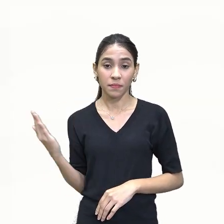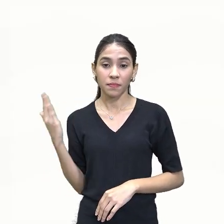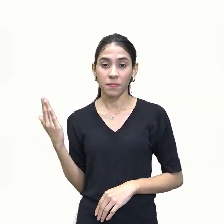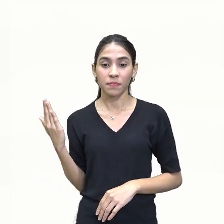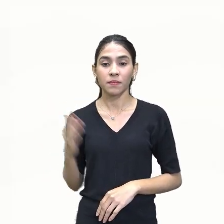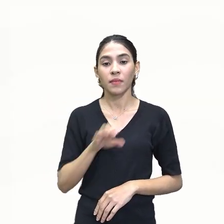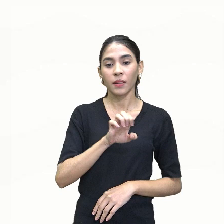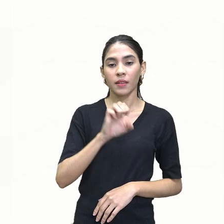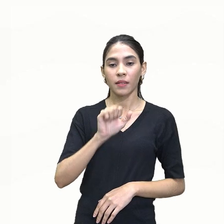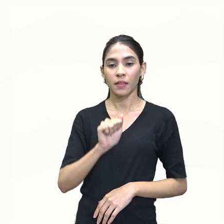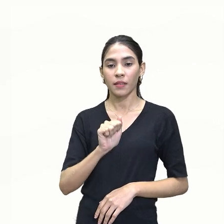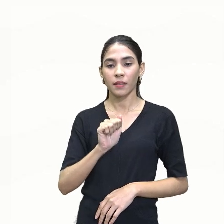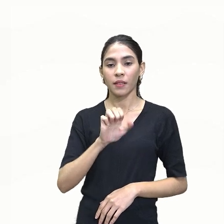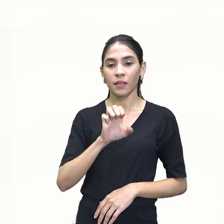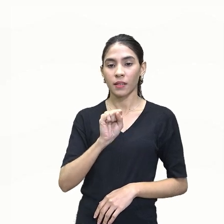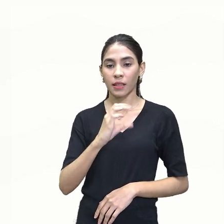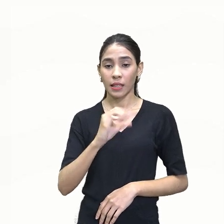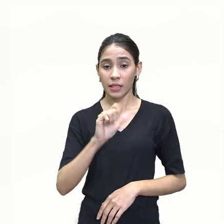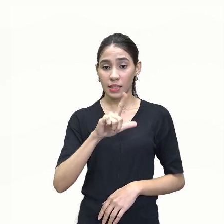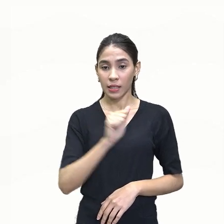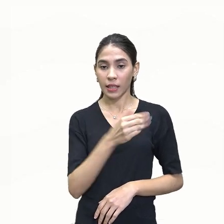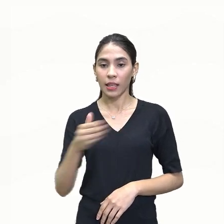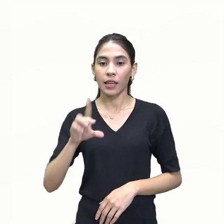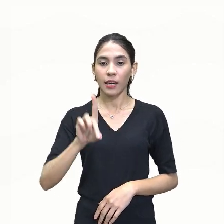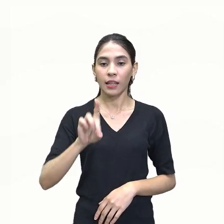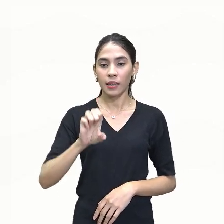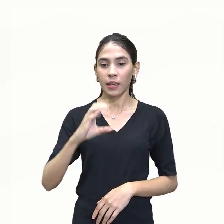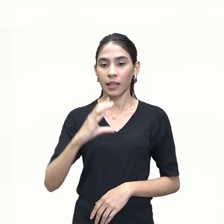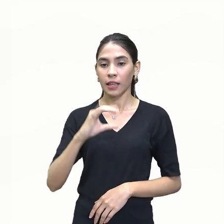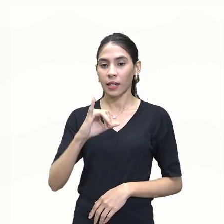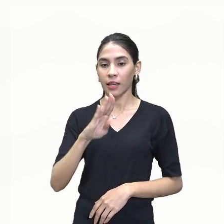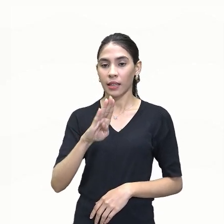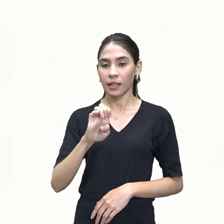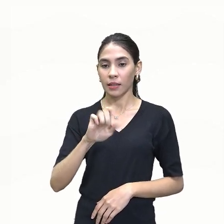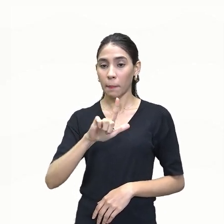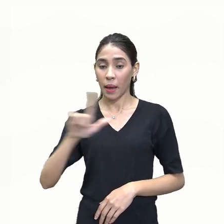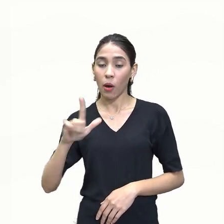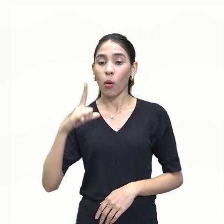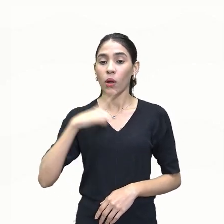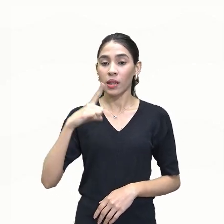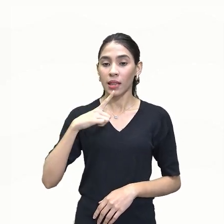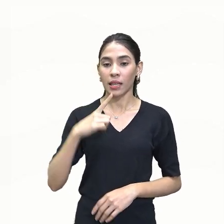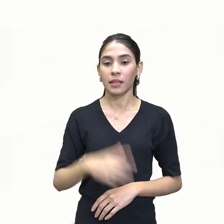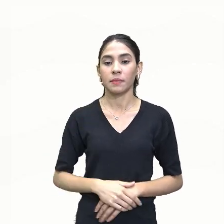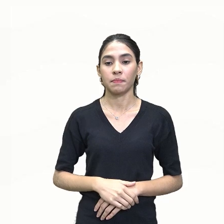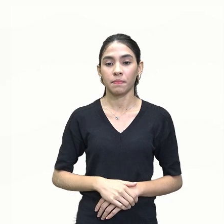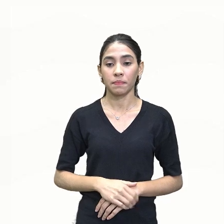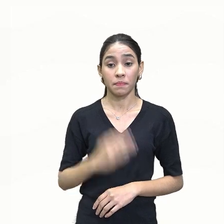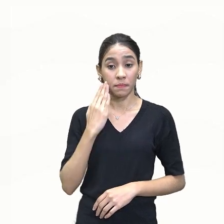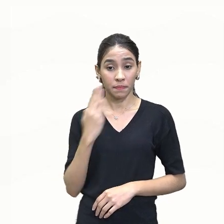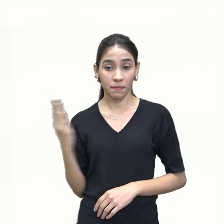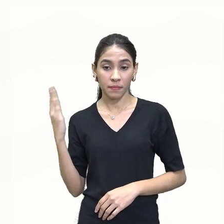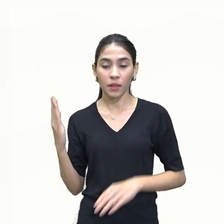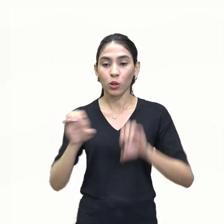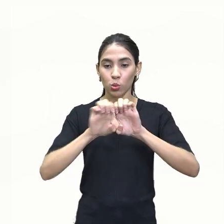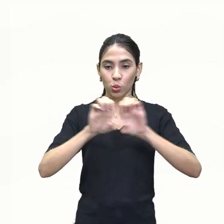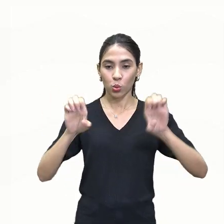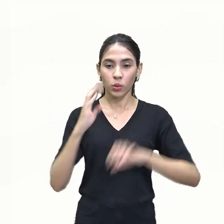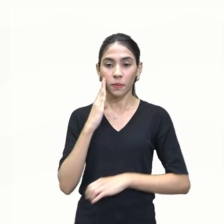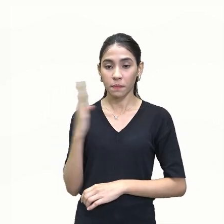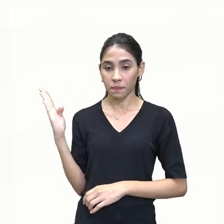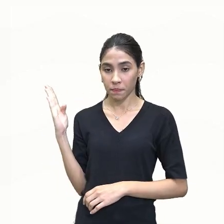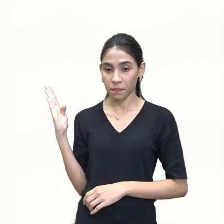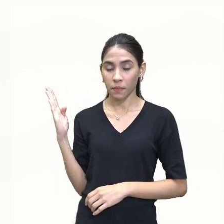escala decibel, temos essa expressão, onde B significa aí, né, a